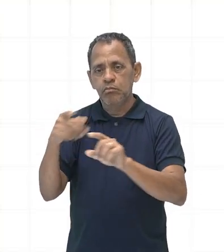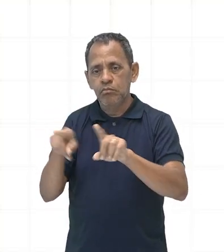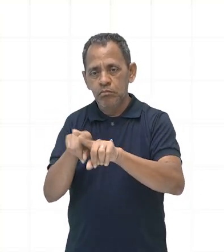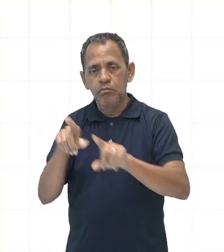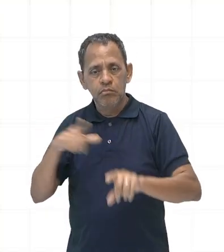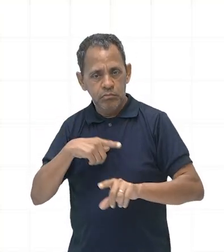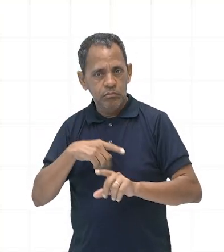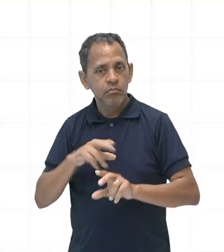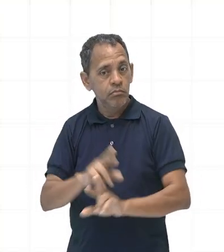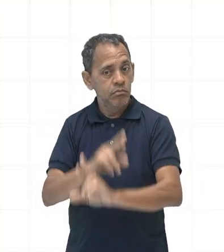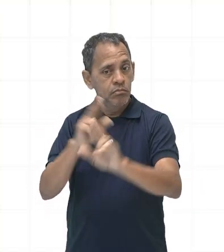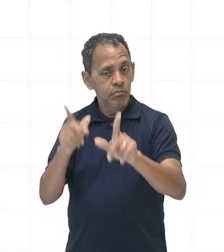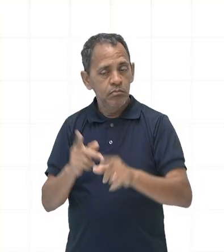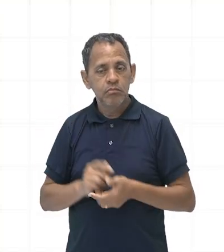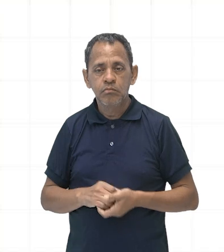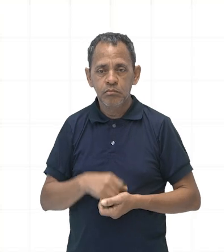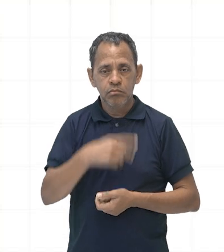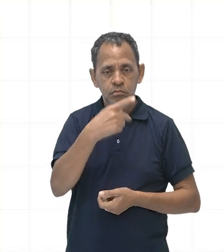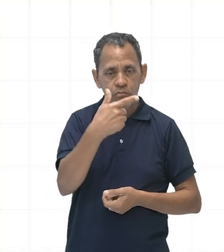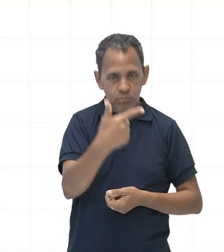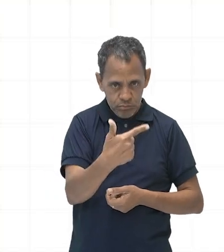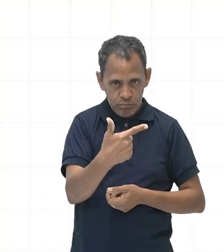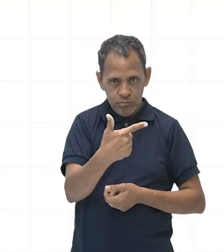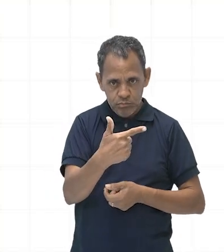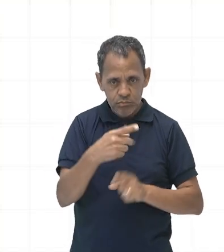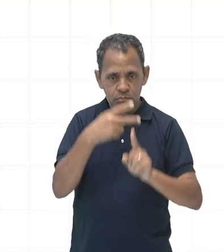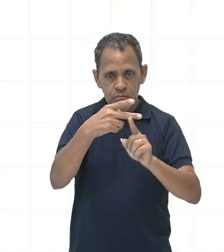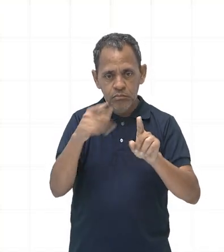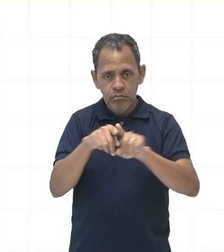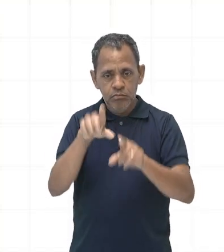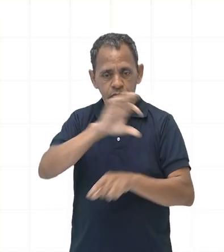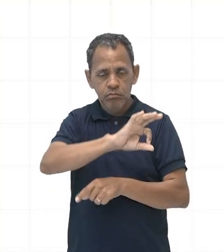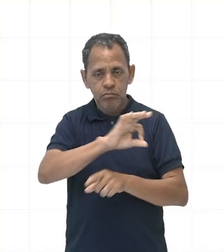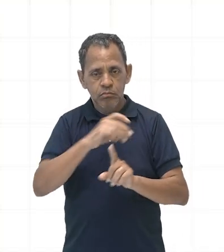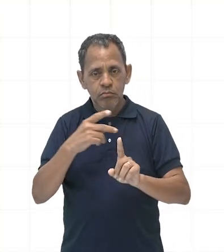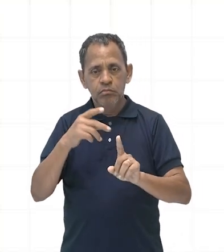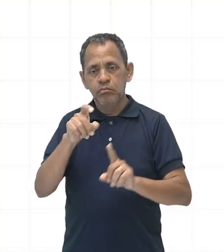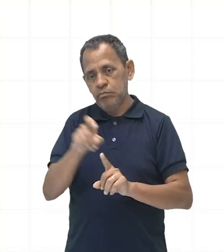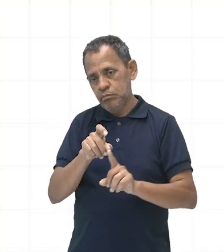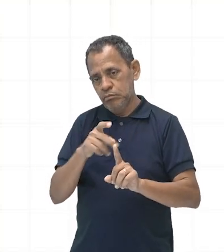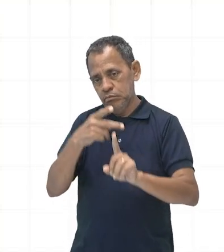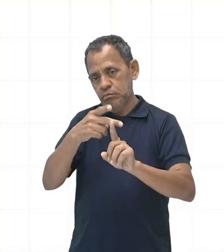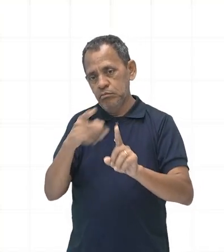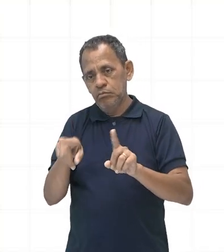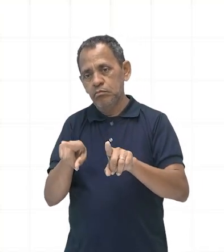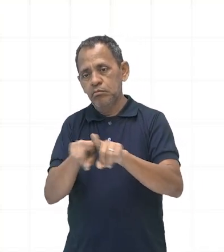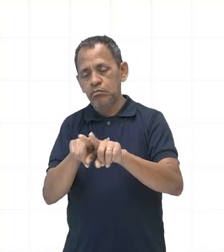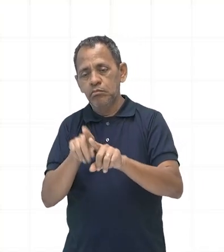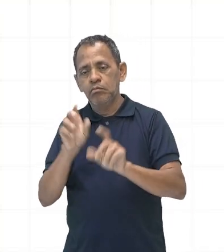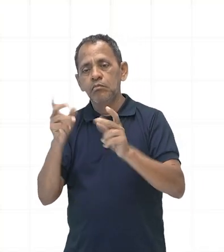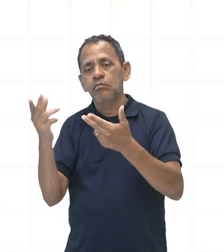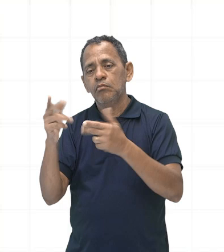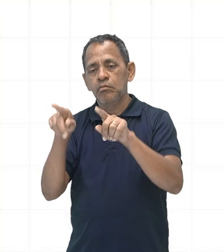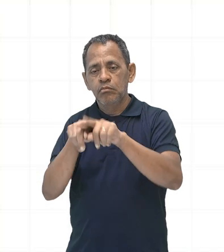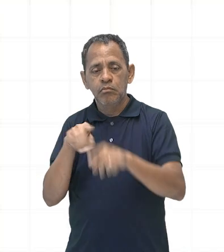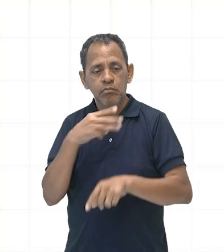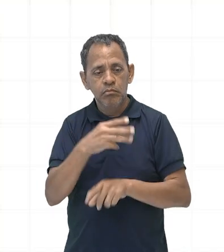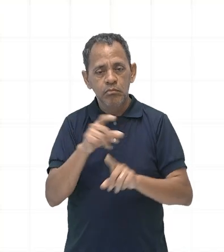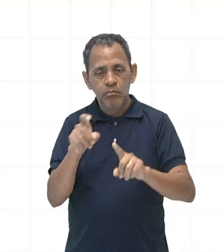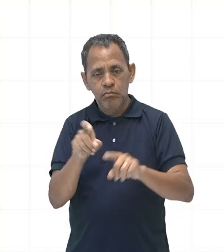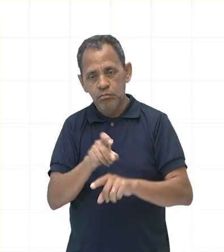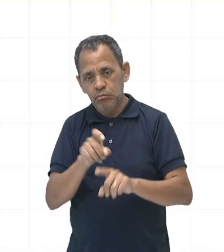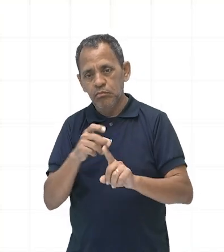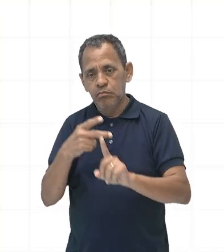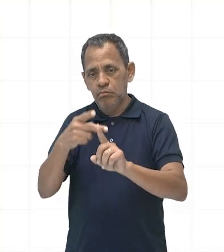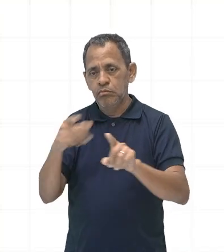diferença de dois quadrados, pois 9x ao quadrado é a mesma coisa que 3 vezes x ao quadrado e